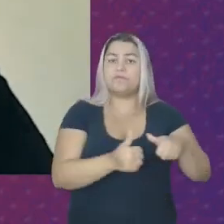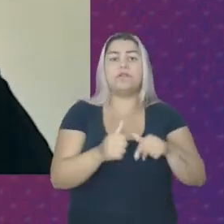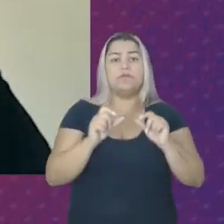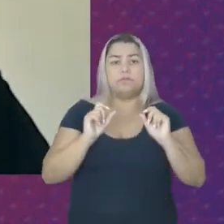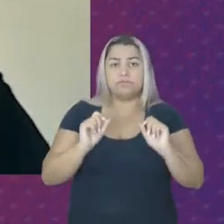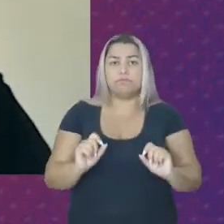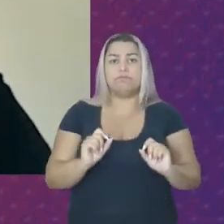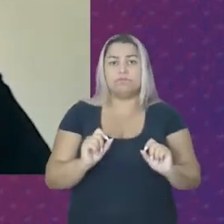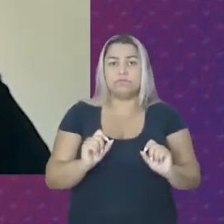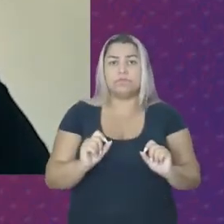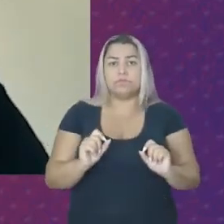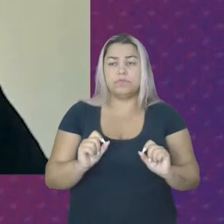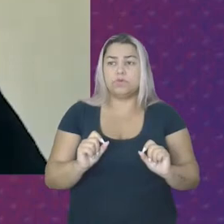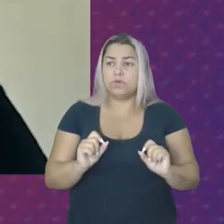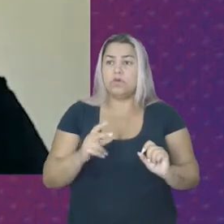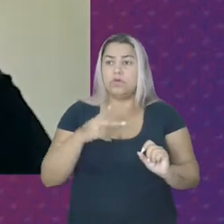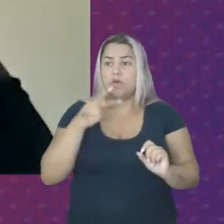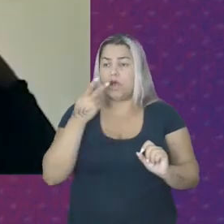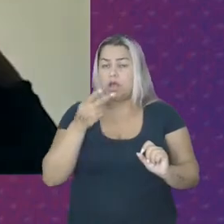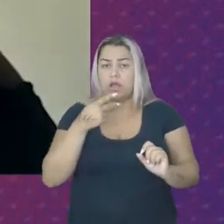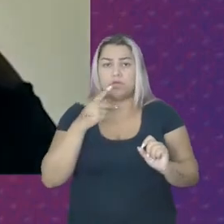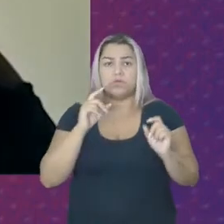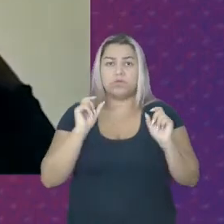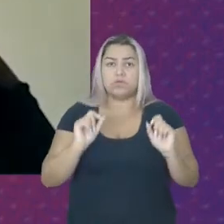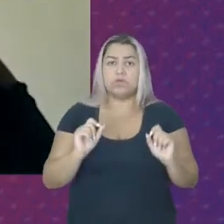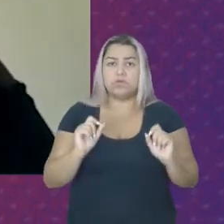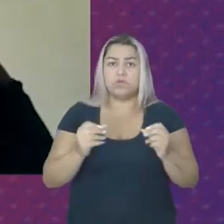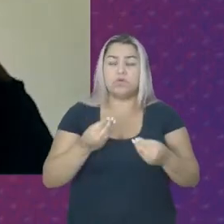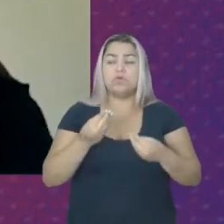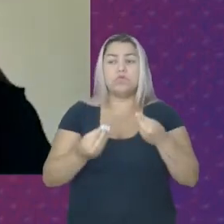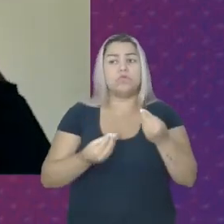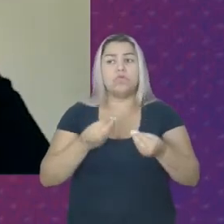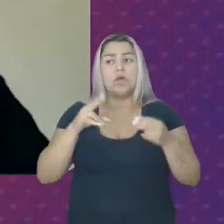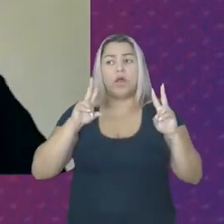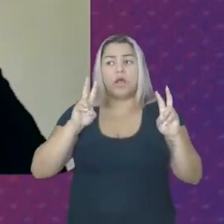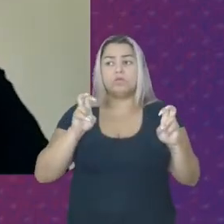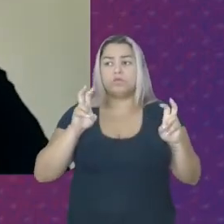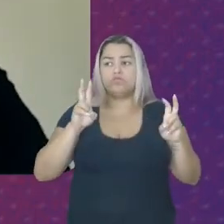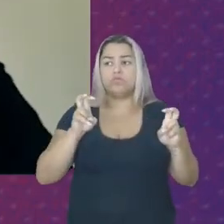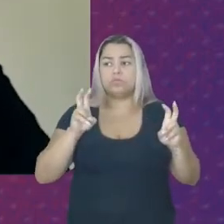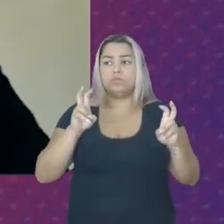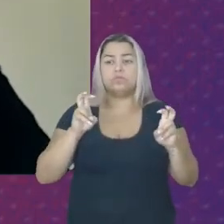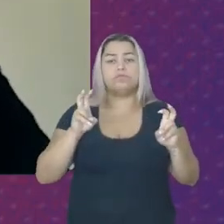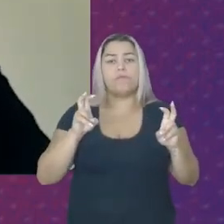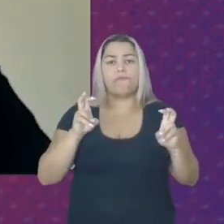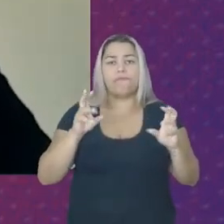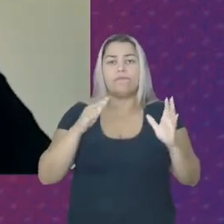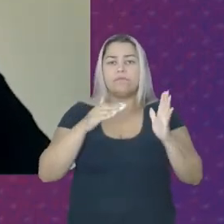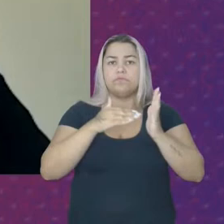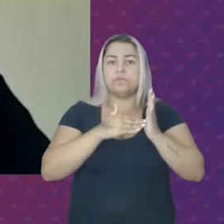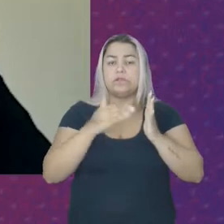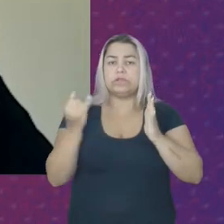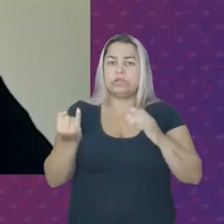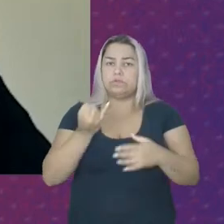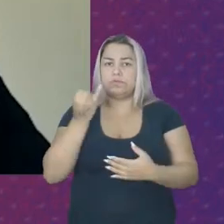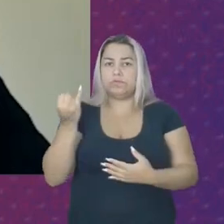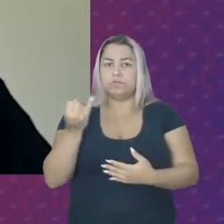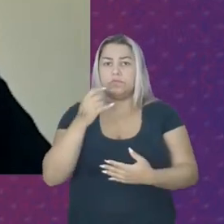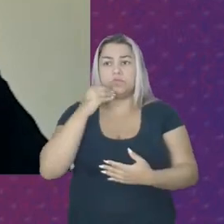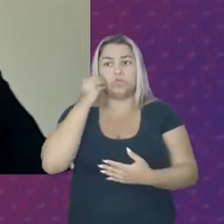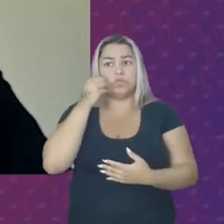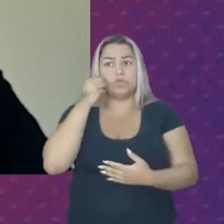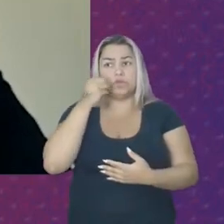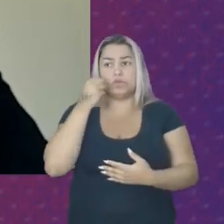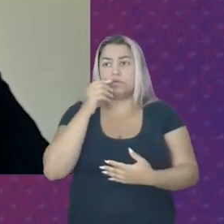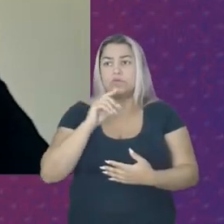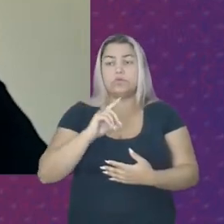que você quer falar sobre isso, como você quer falar sobre isso, e até que ponto aquele conteúdo é de interesse do seu público, mas